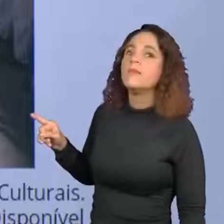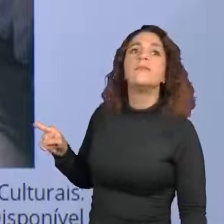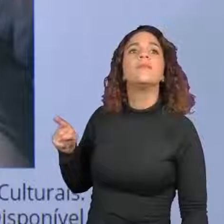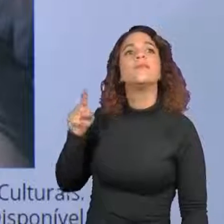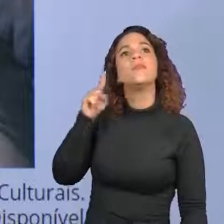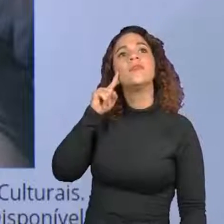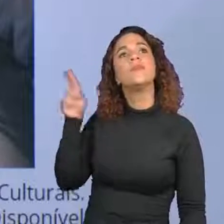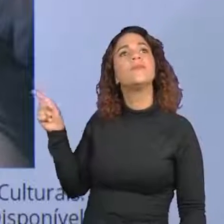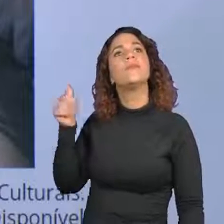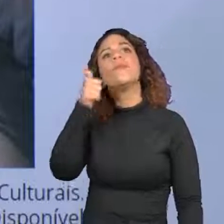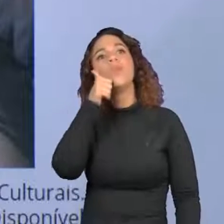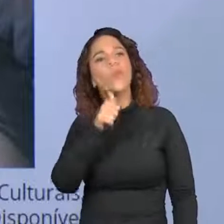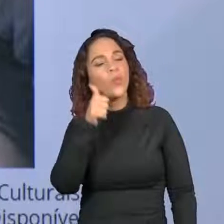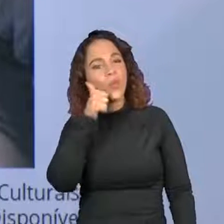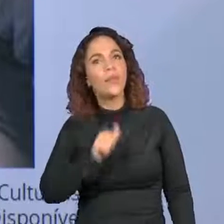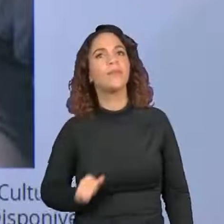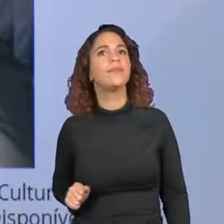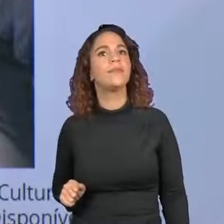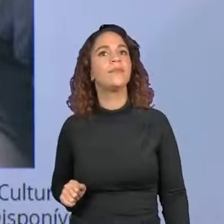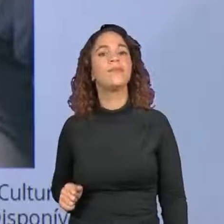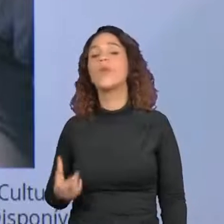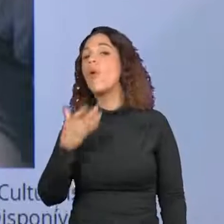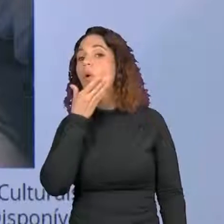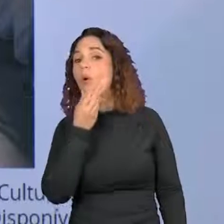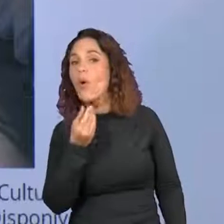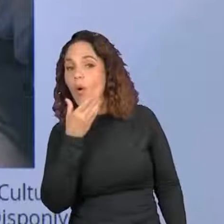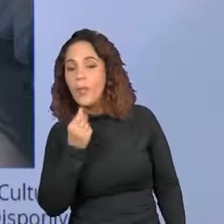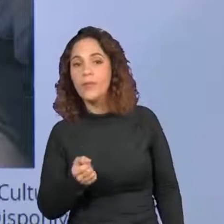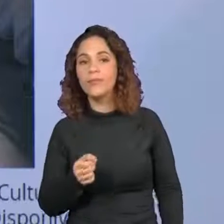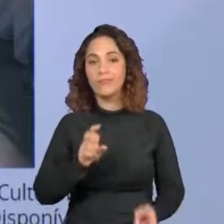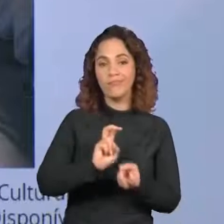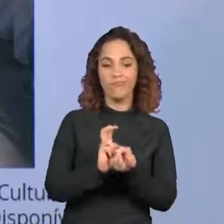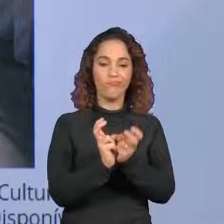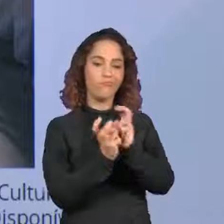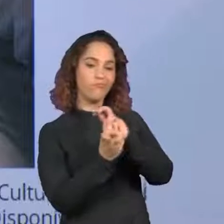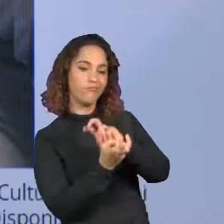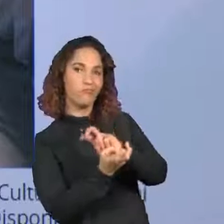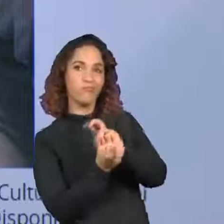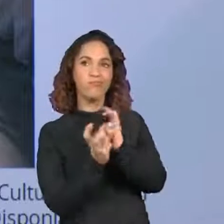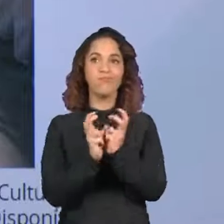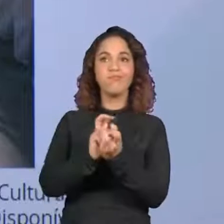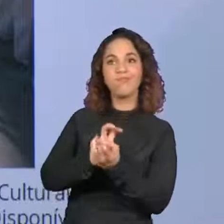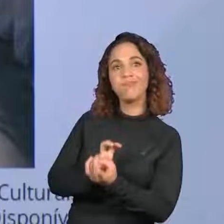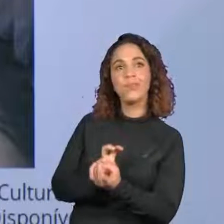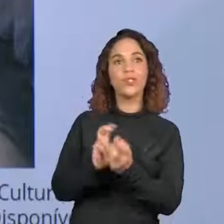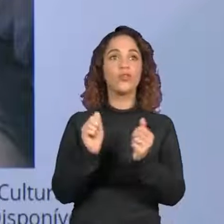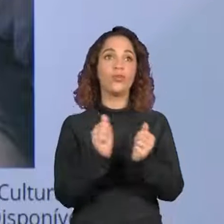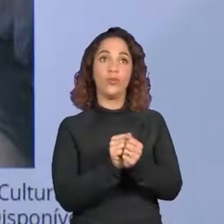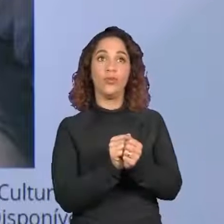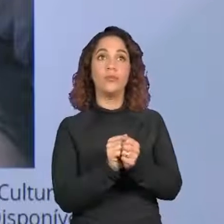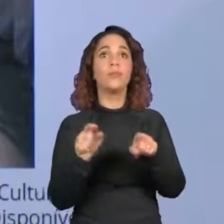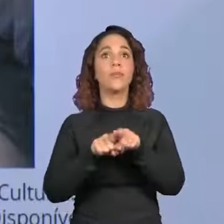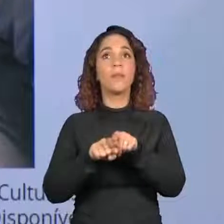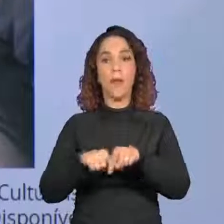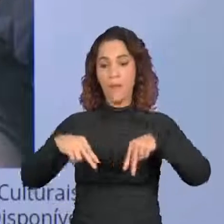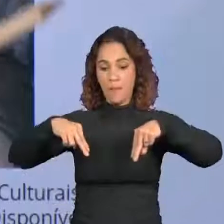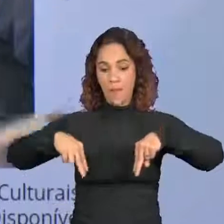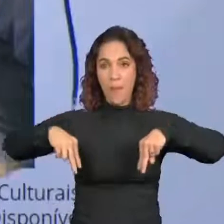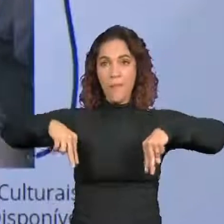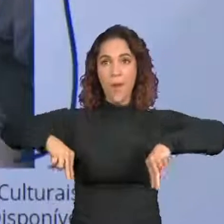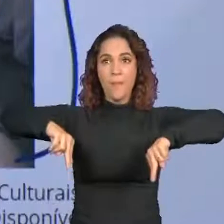tenho uma mulher e um homem jogando capoeira. Assim como no entorno, eu